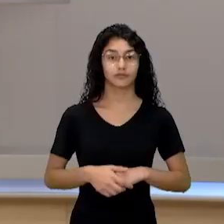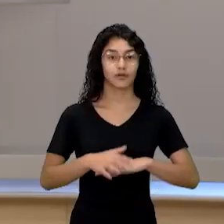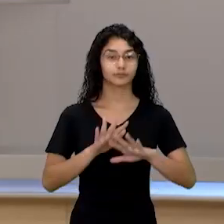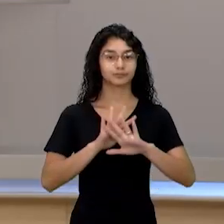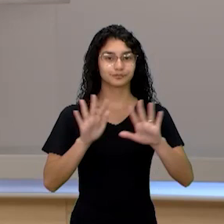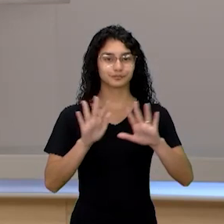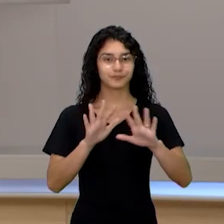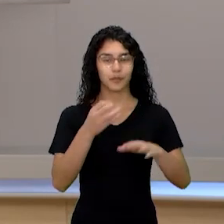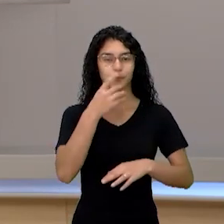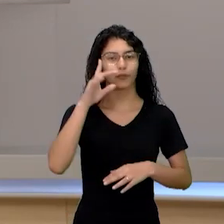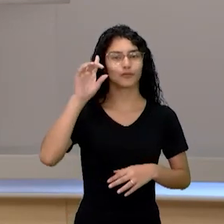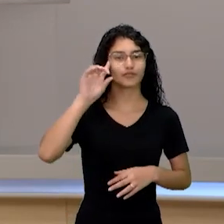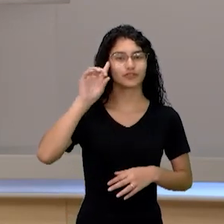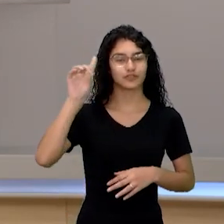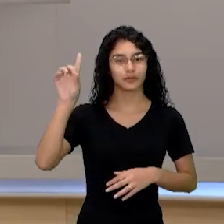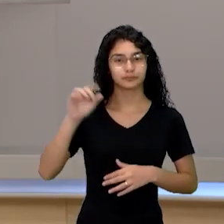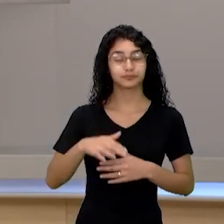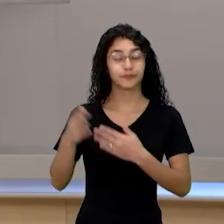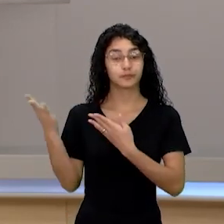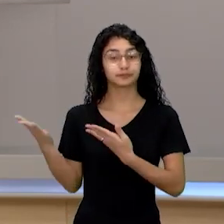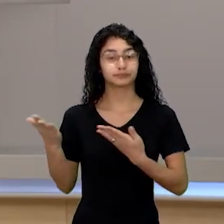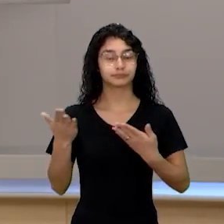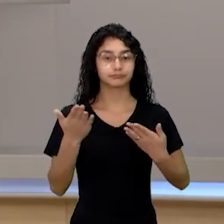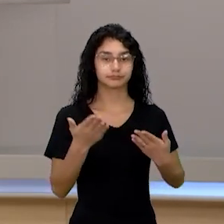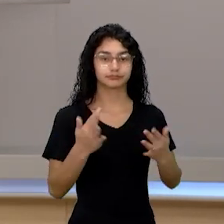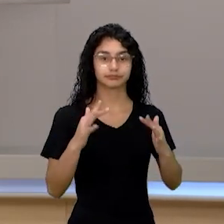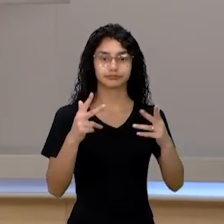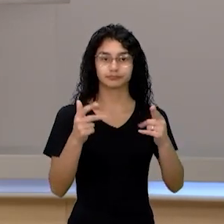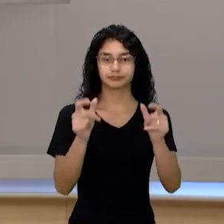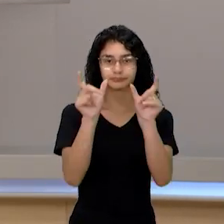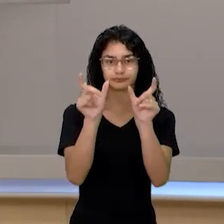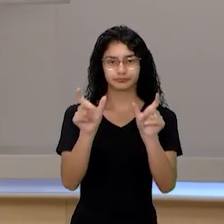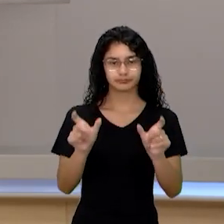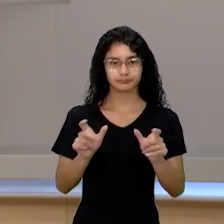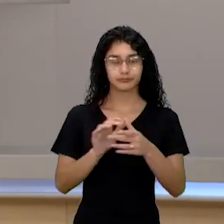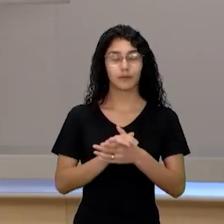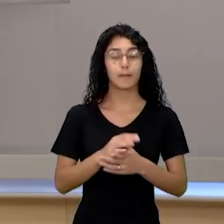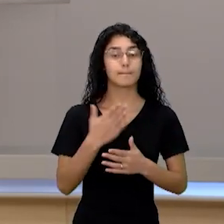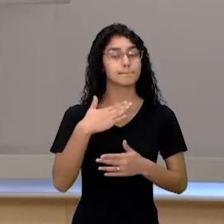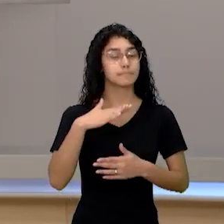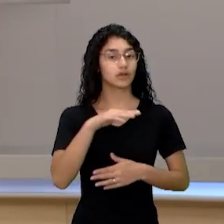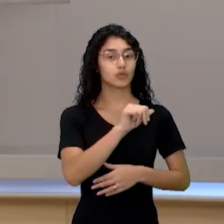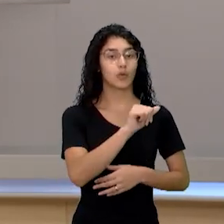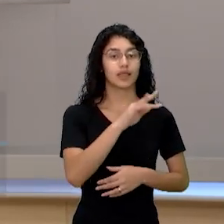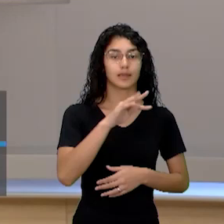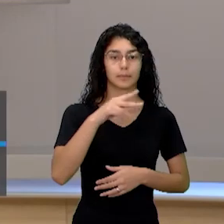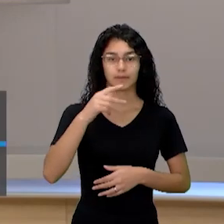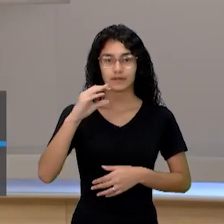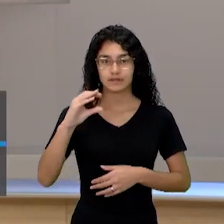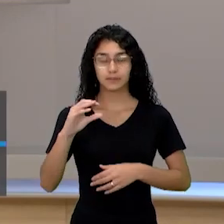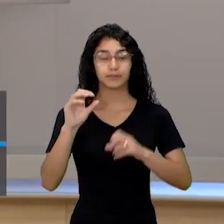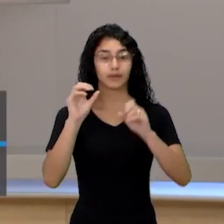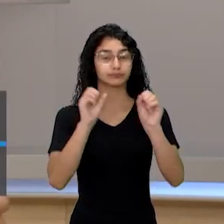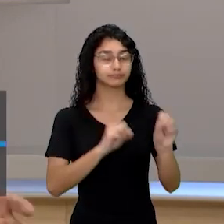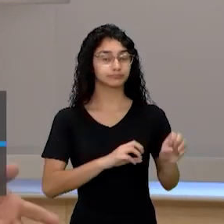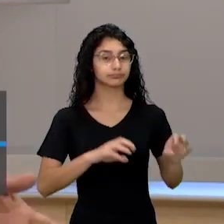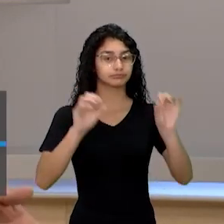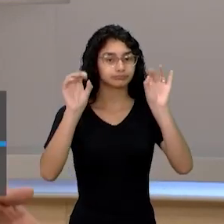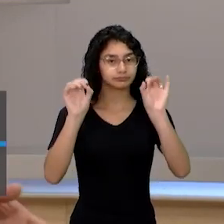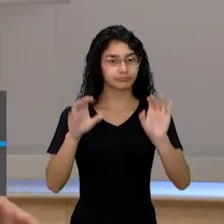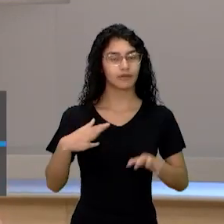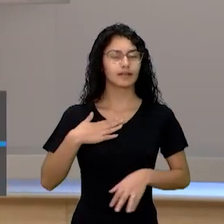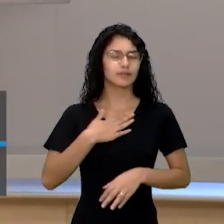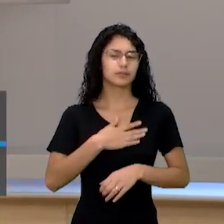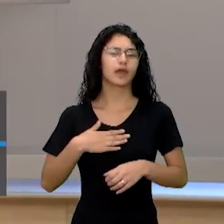Olá, pessoal. Bom dia. Bem-vindos e bem-vindas a mais uma ATPC de Educação Especial. Espero que vocês